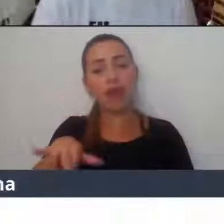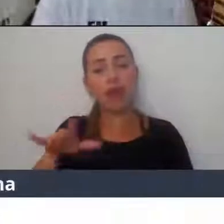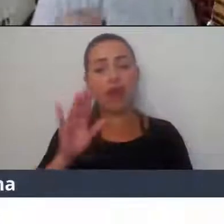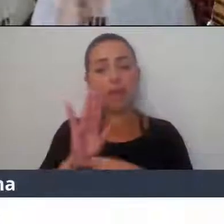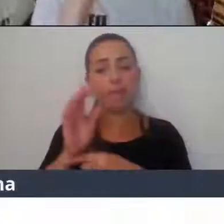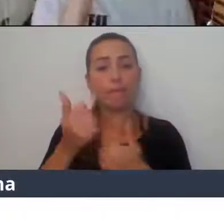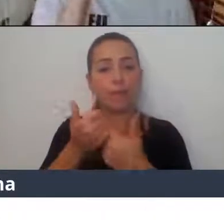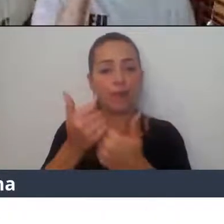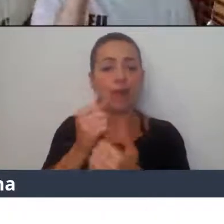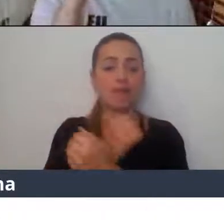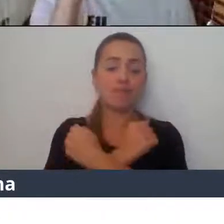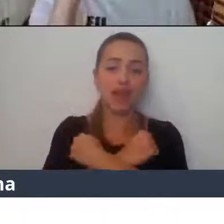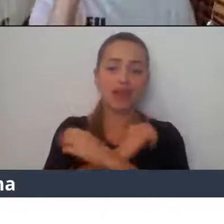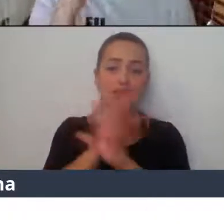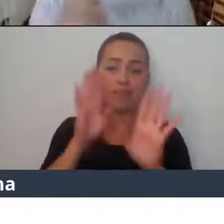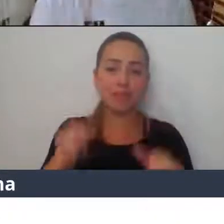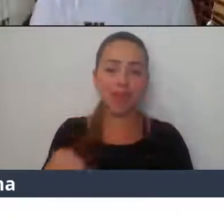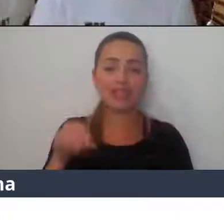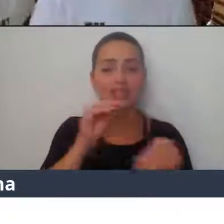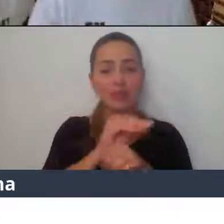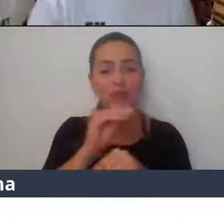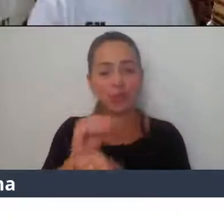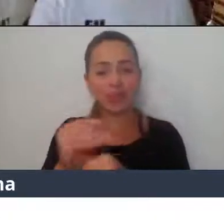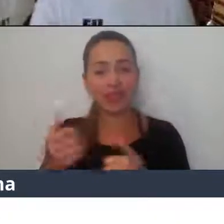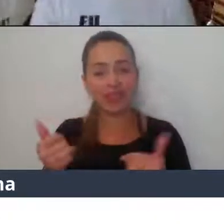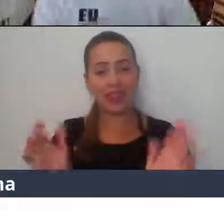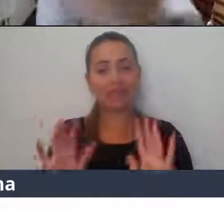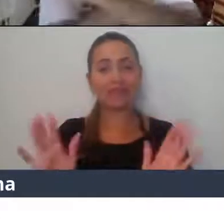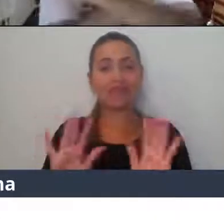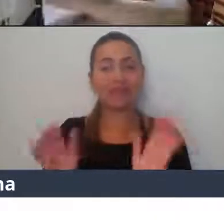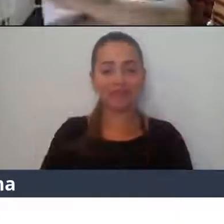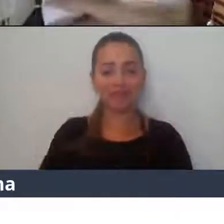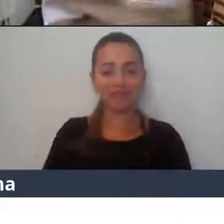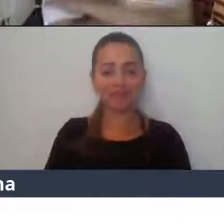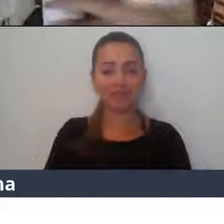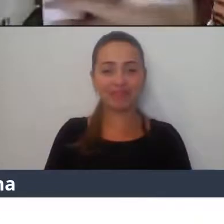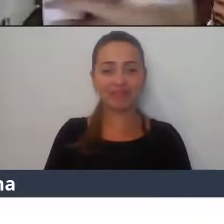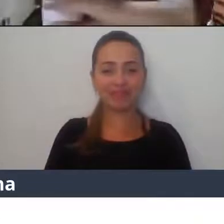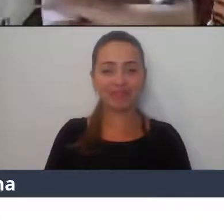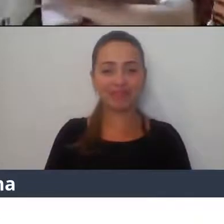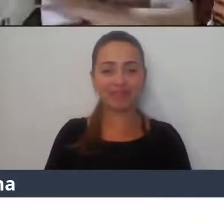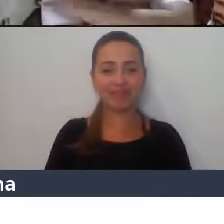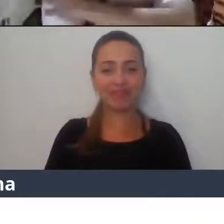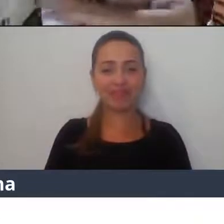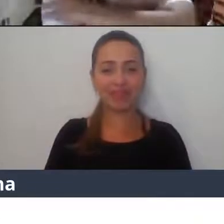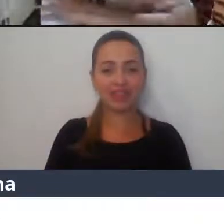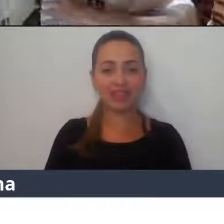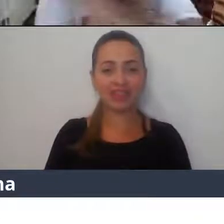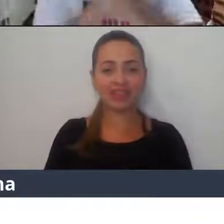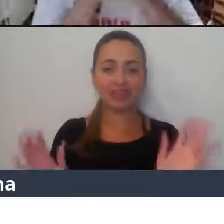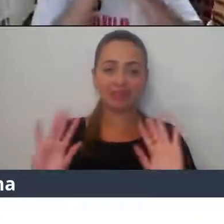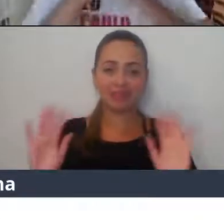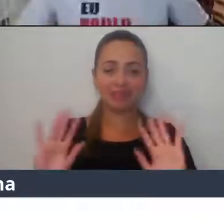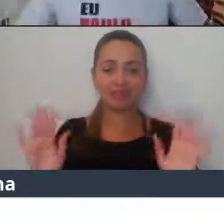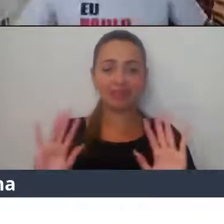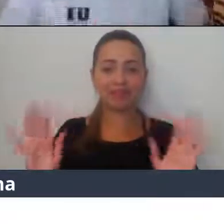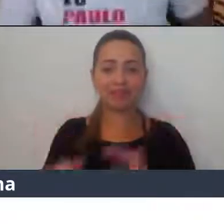um abraço, fiquem bem, se cuidem. Tchau, tchau. Tchau.